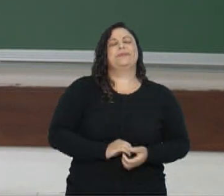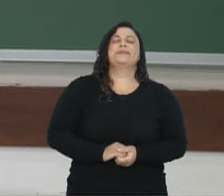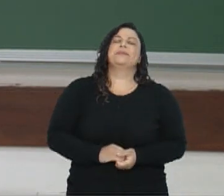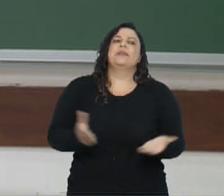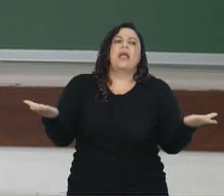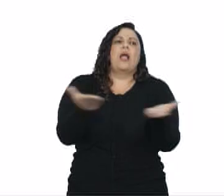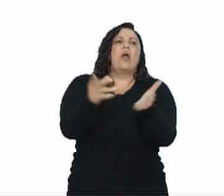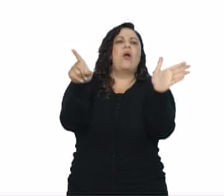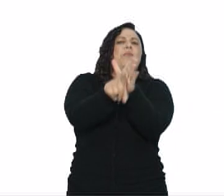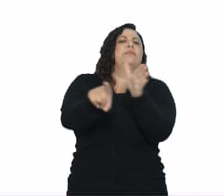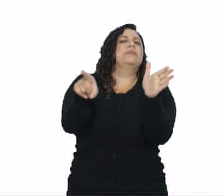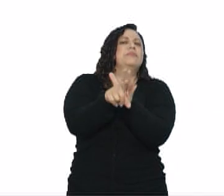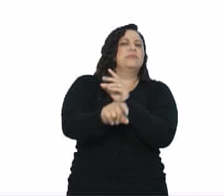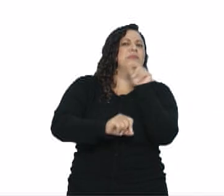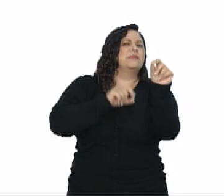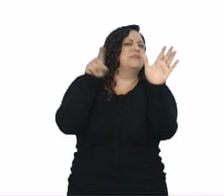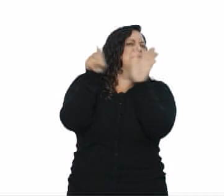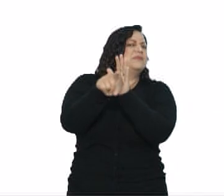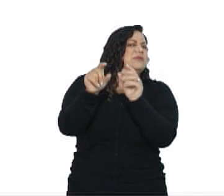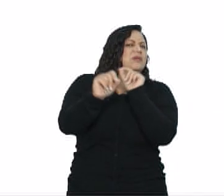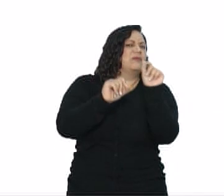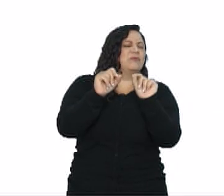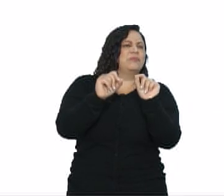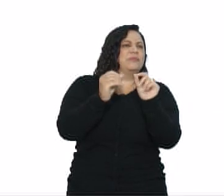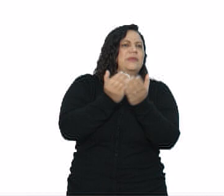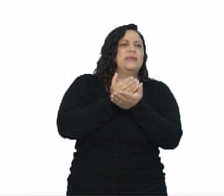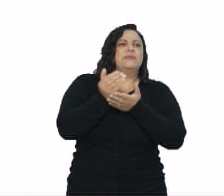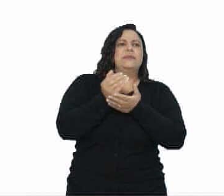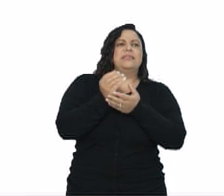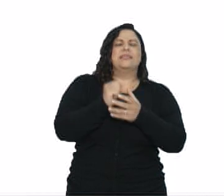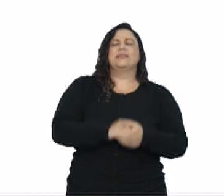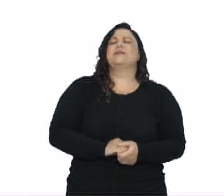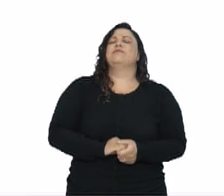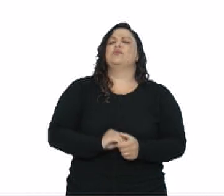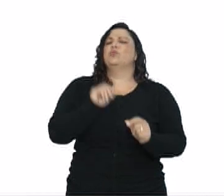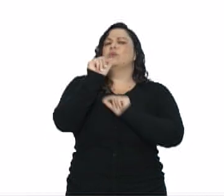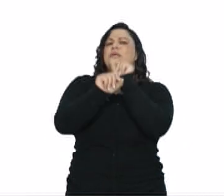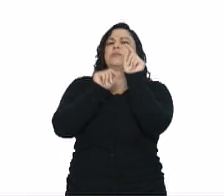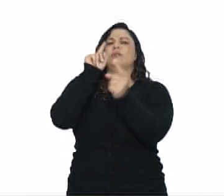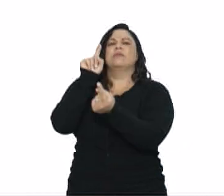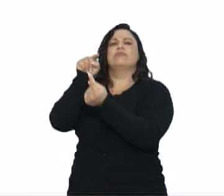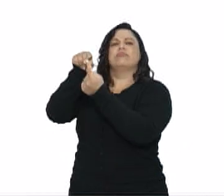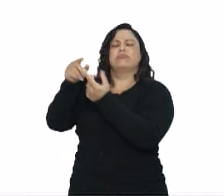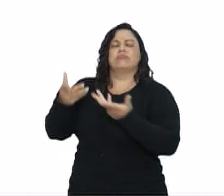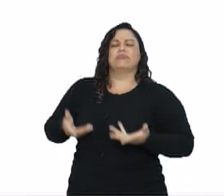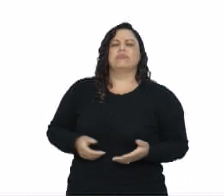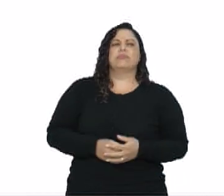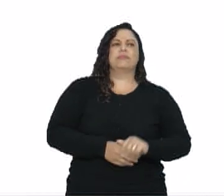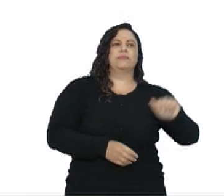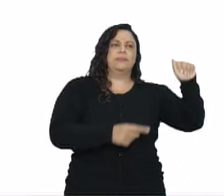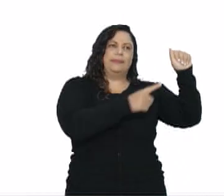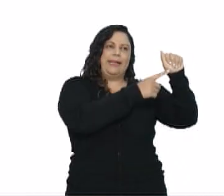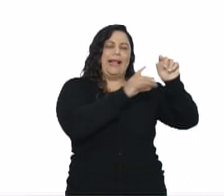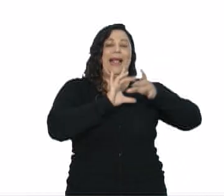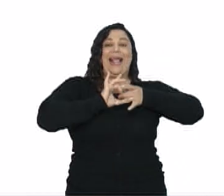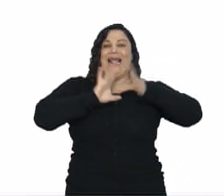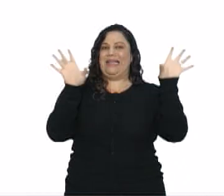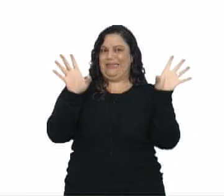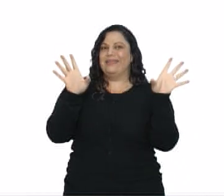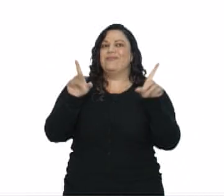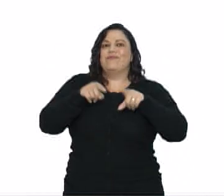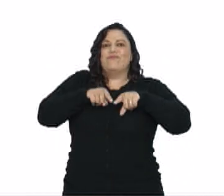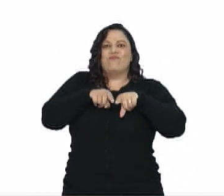para vocês, entre os princípios do liberalismo econômico, podemos destacar A. Livre concorrência,